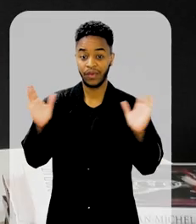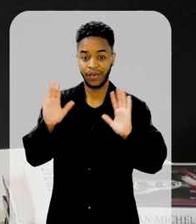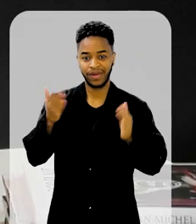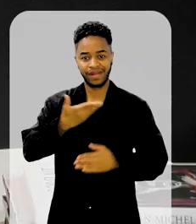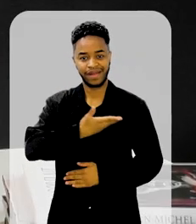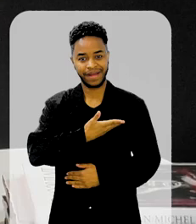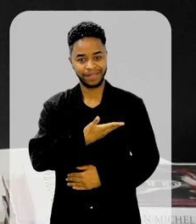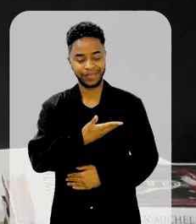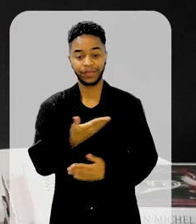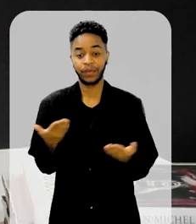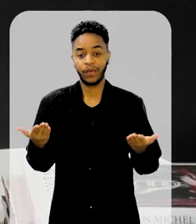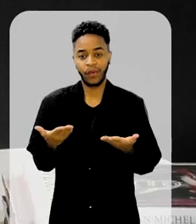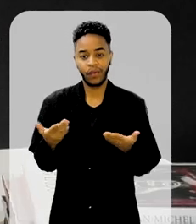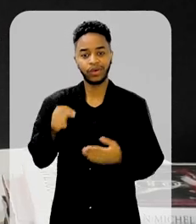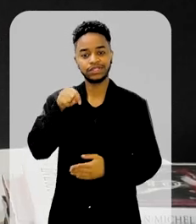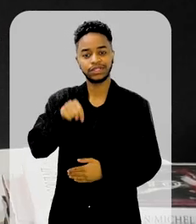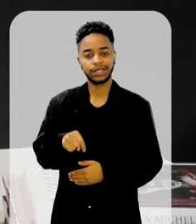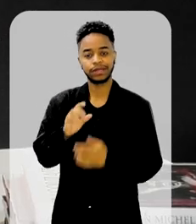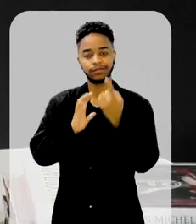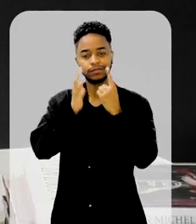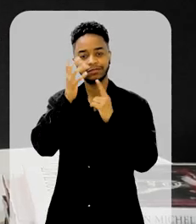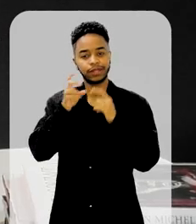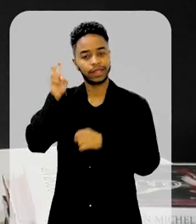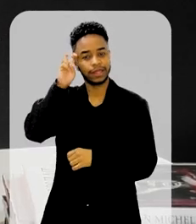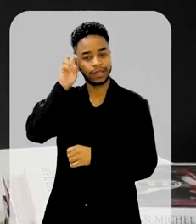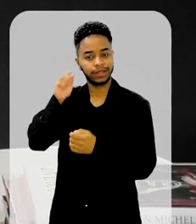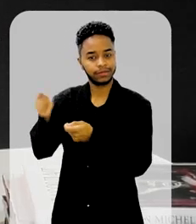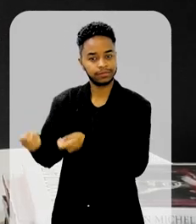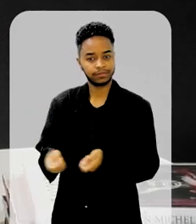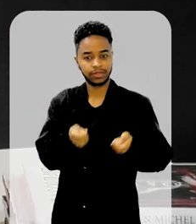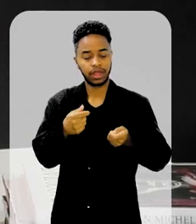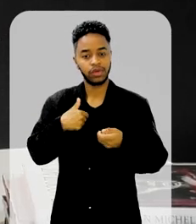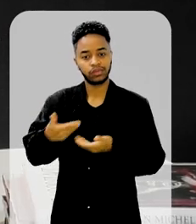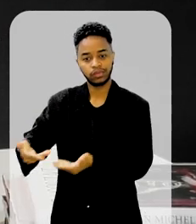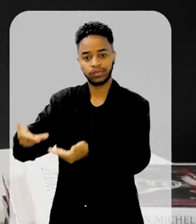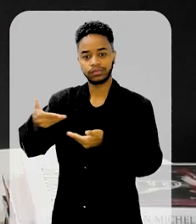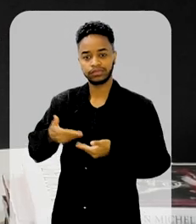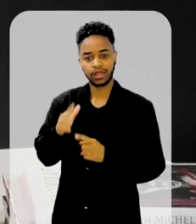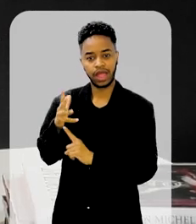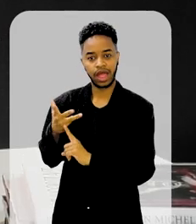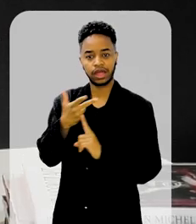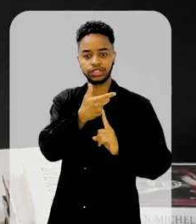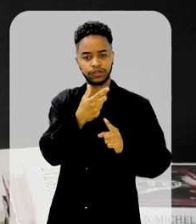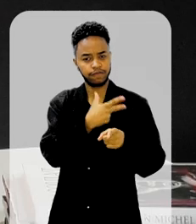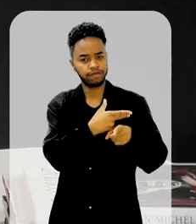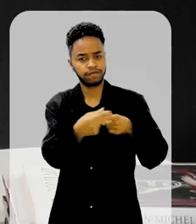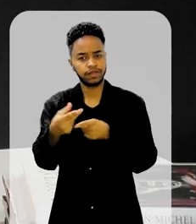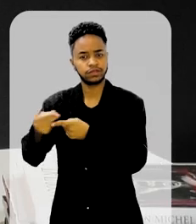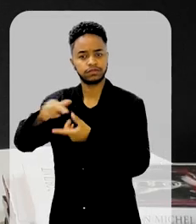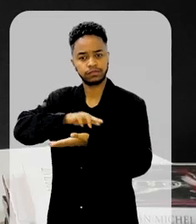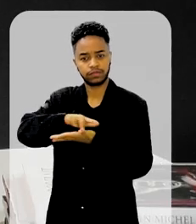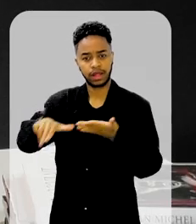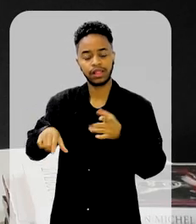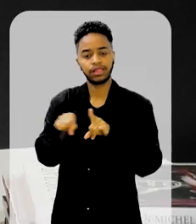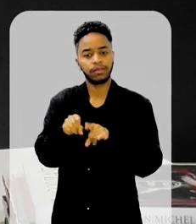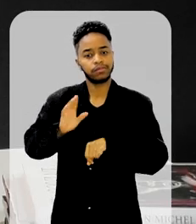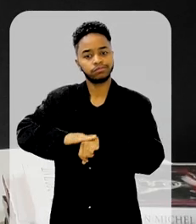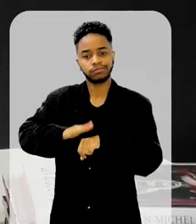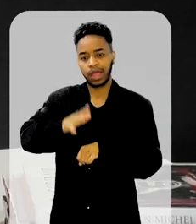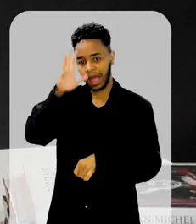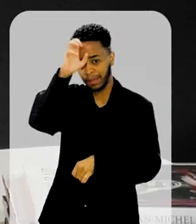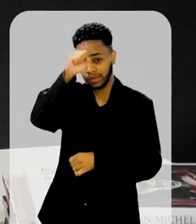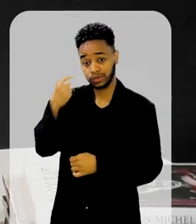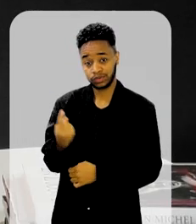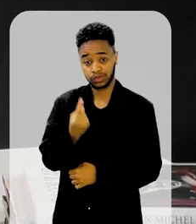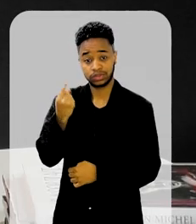Olá amigos hoje no Quintas com Quintais eu tenho o prazer de receber o artista multicampeão autodidata que por